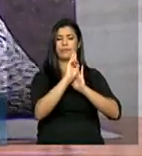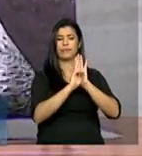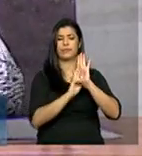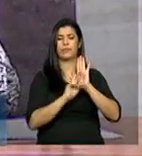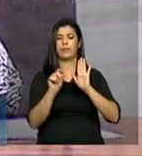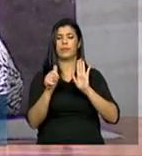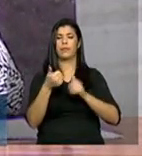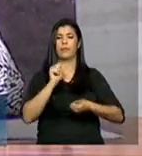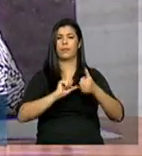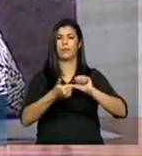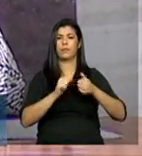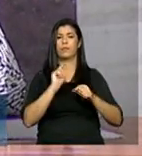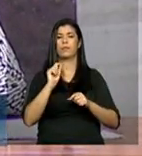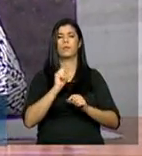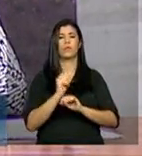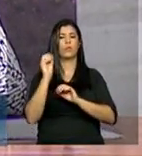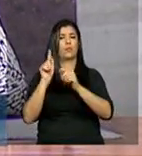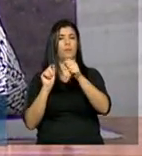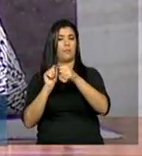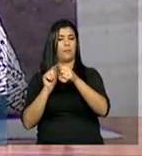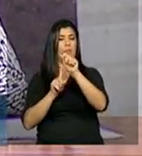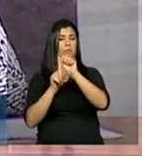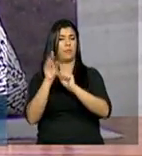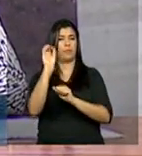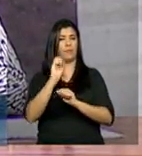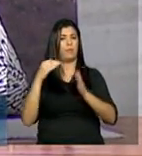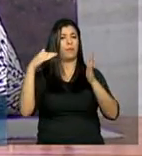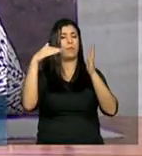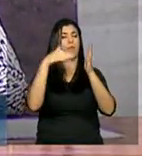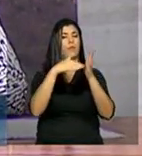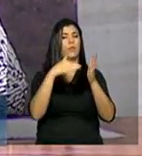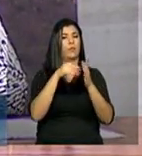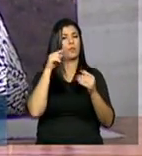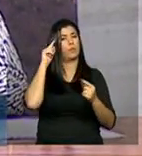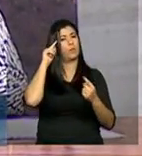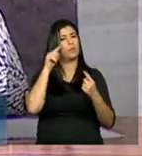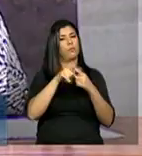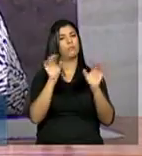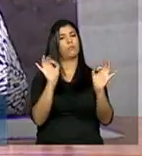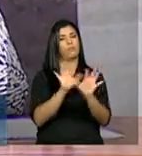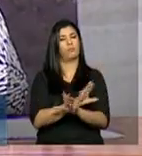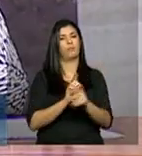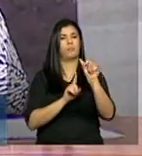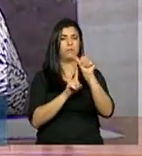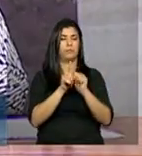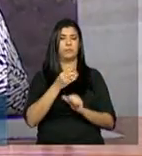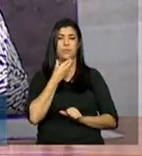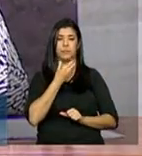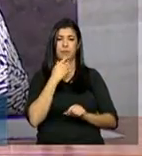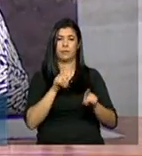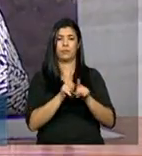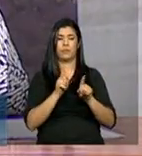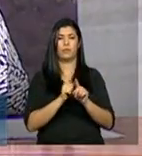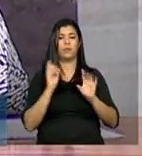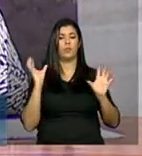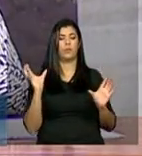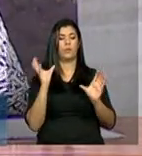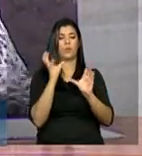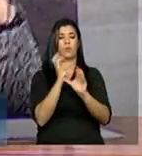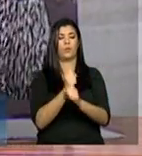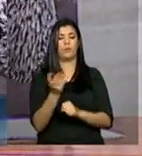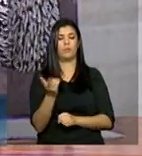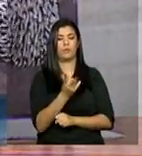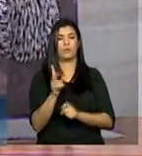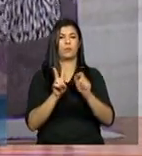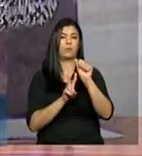avaliação daquilo que deve ser concluído até o final do mês de dezembro, né? Então, a gente acumula esses dois, que